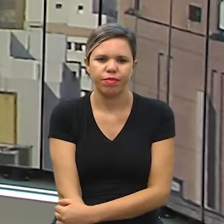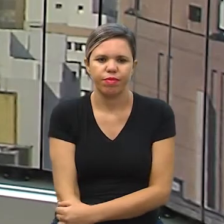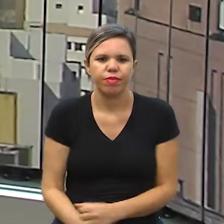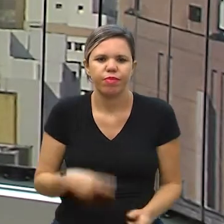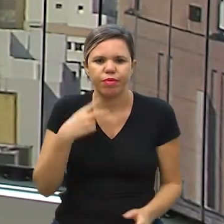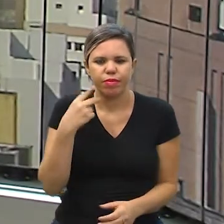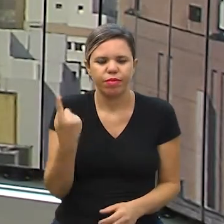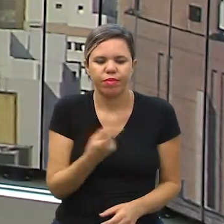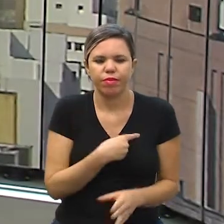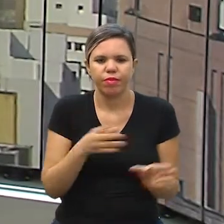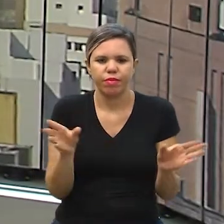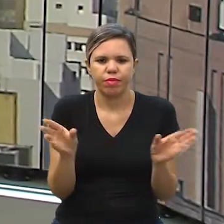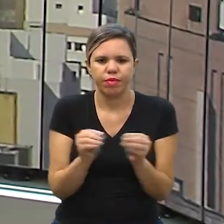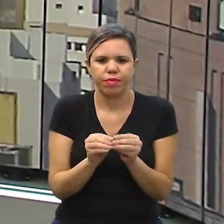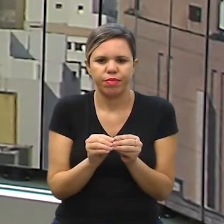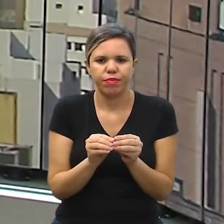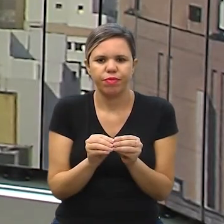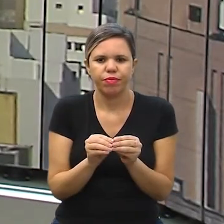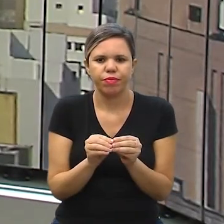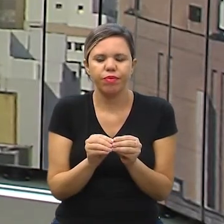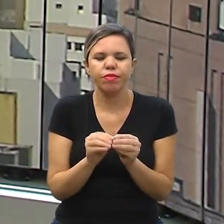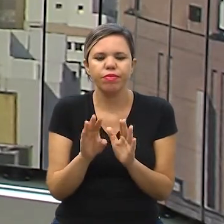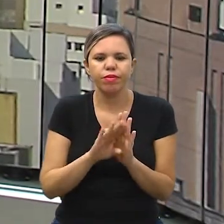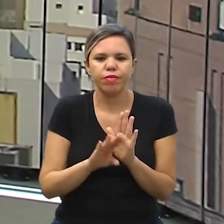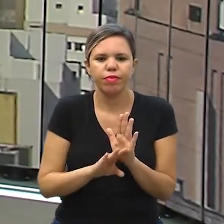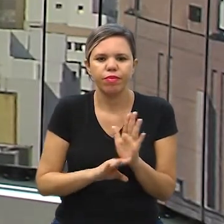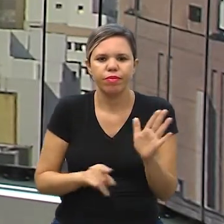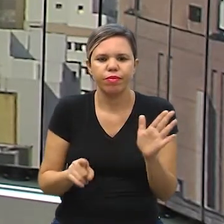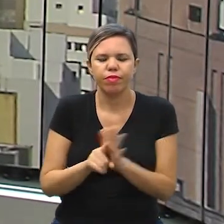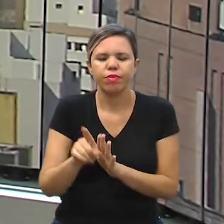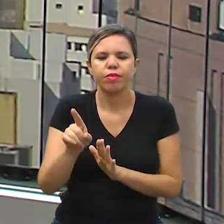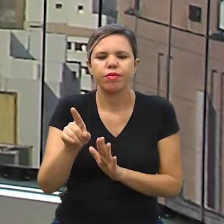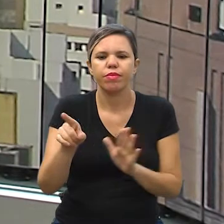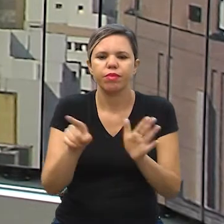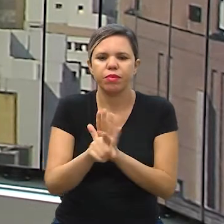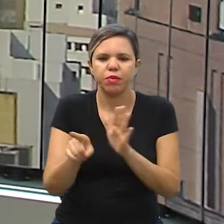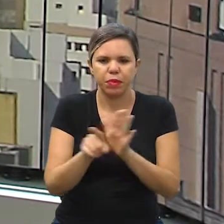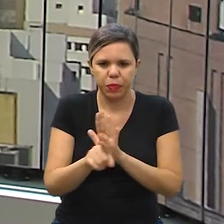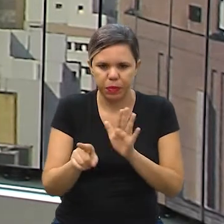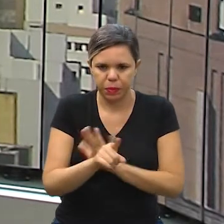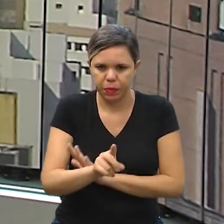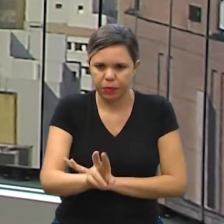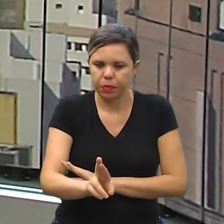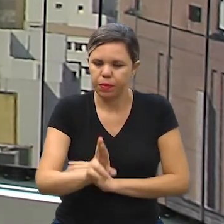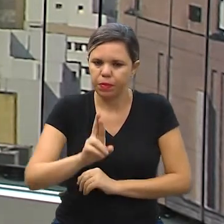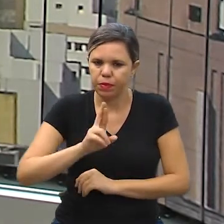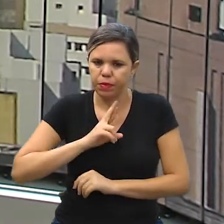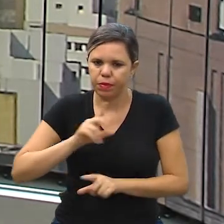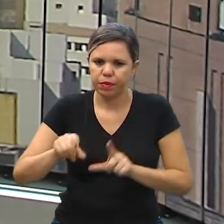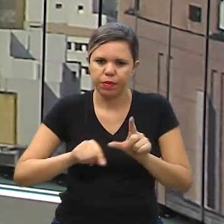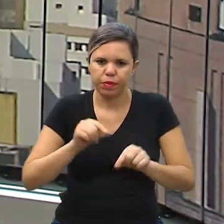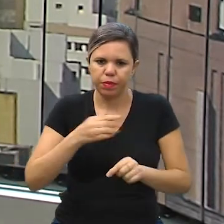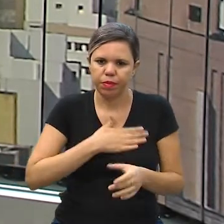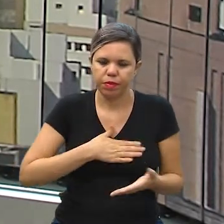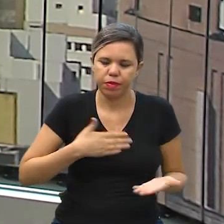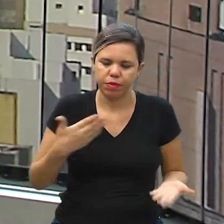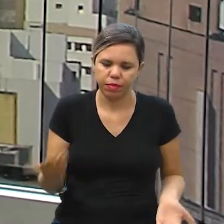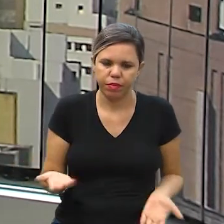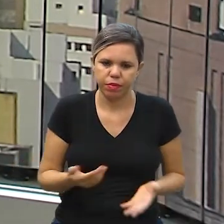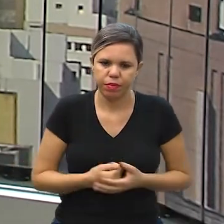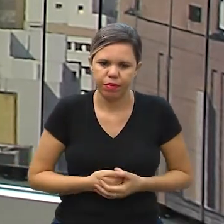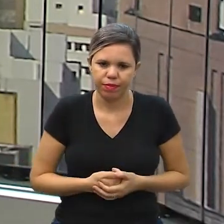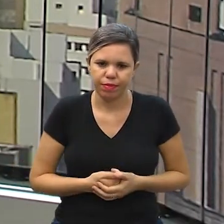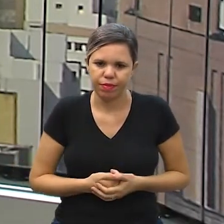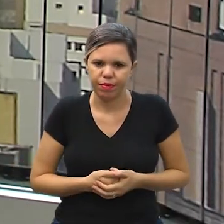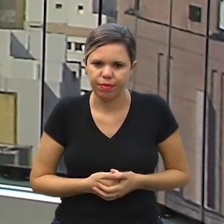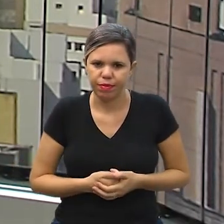o operador para gente encerrar que o nosso último quadro são as preferências eu vou fazendo algumas perguntas para você e você diz o que